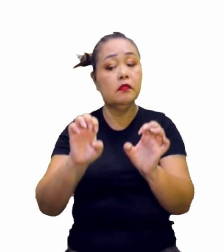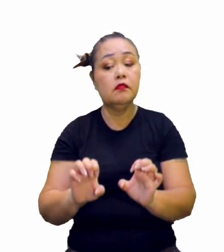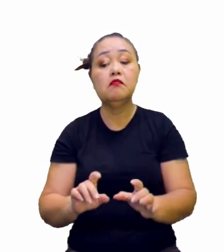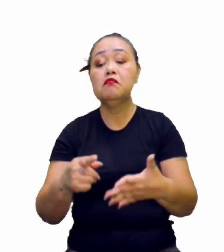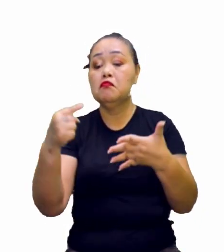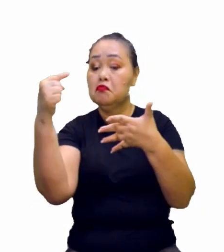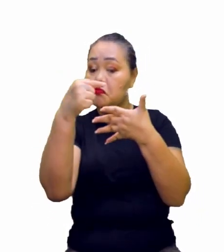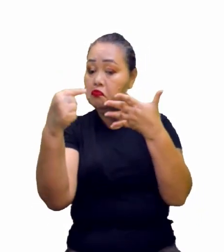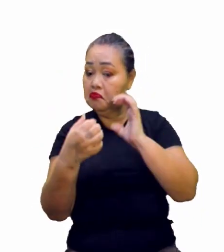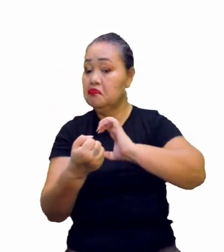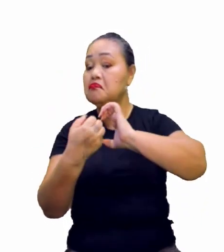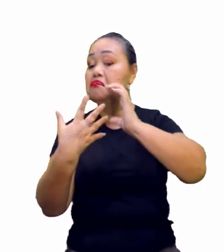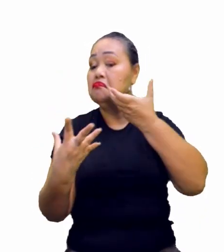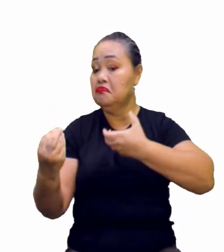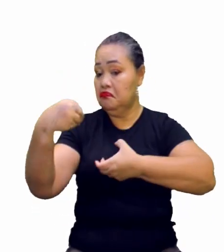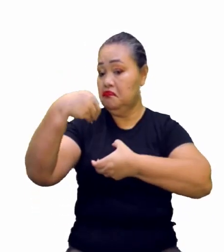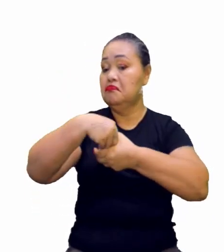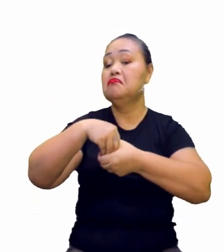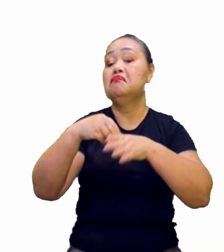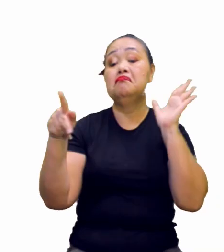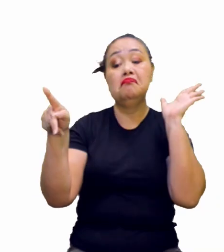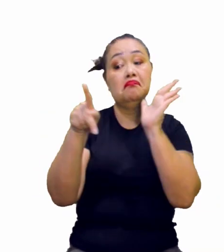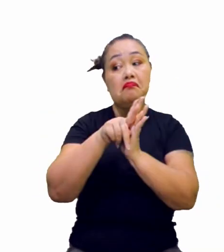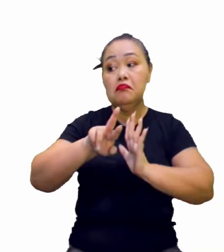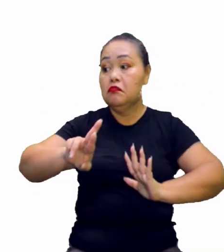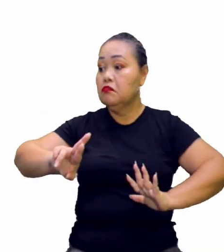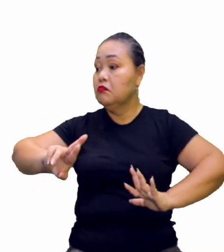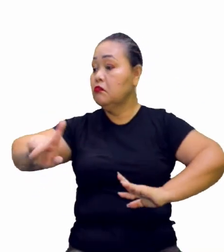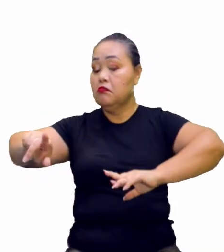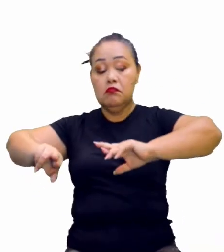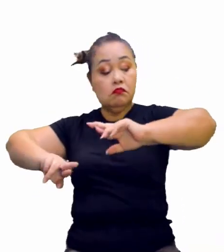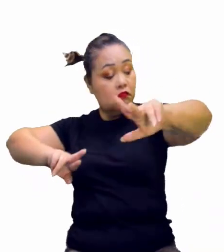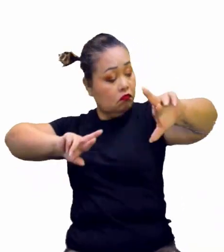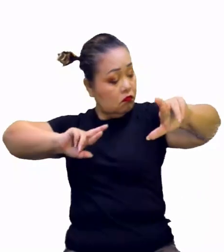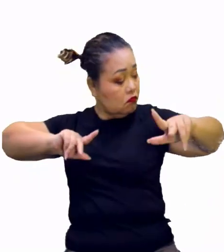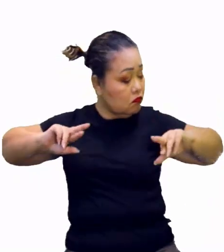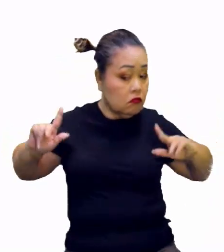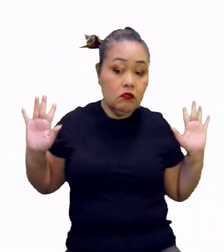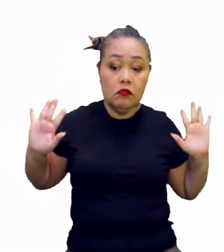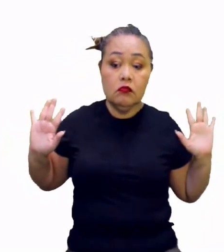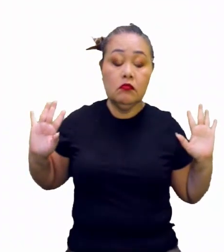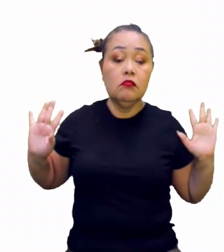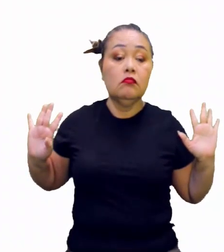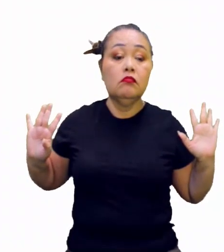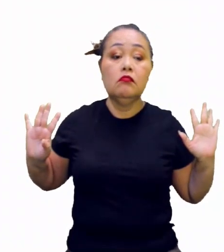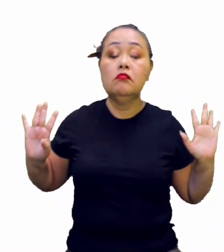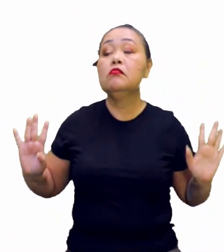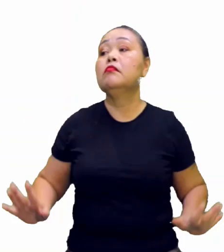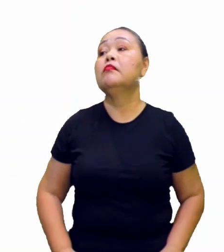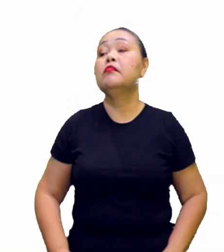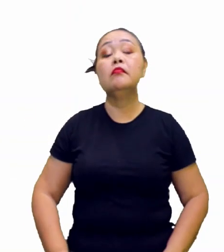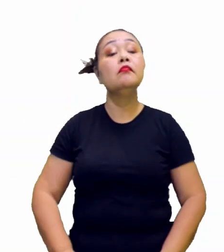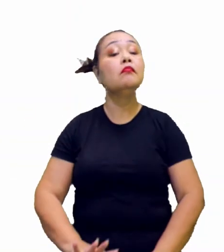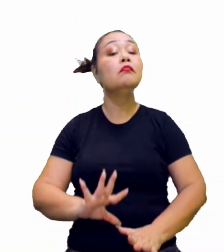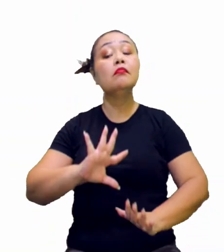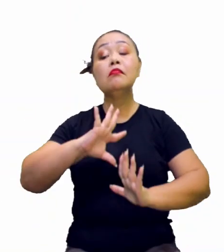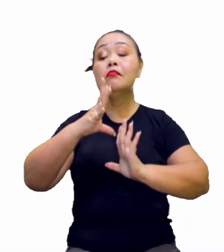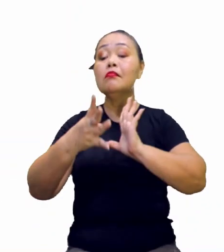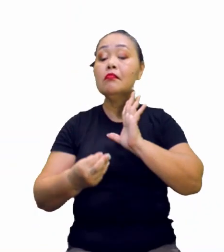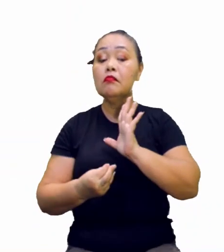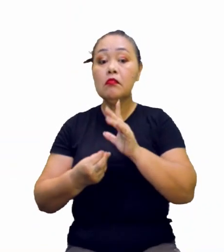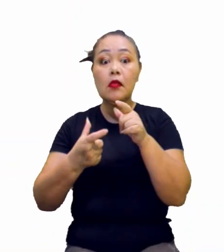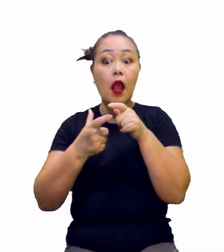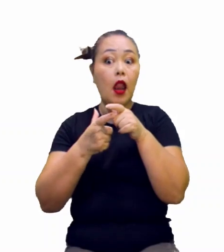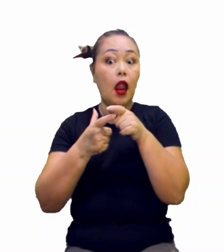e características bem distintas. Amazônico, maior